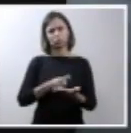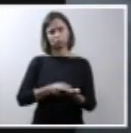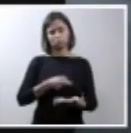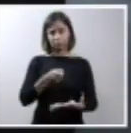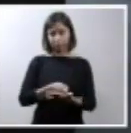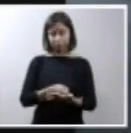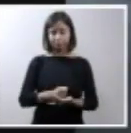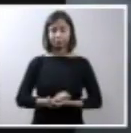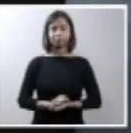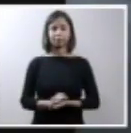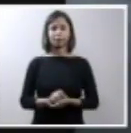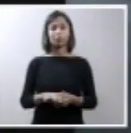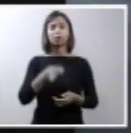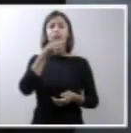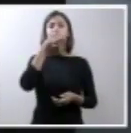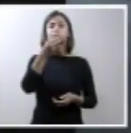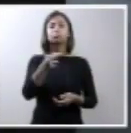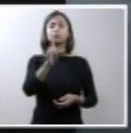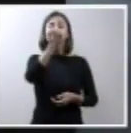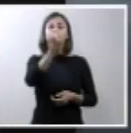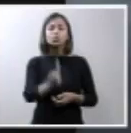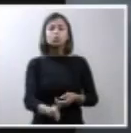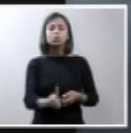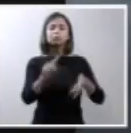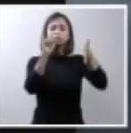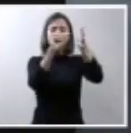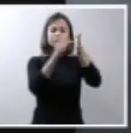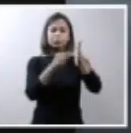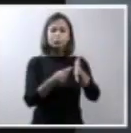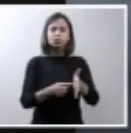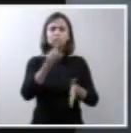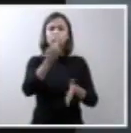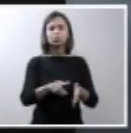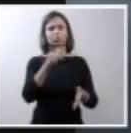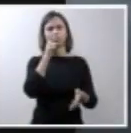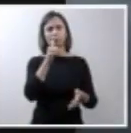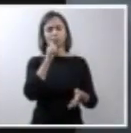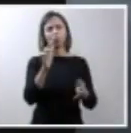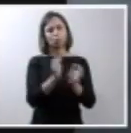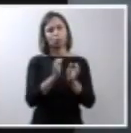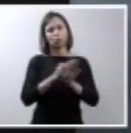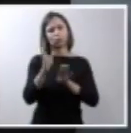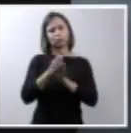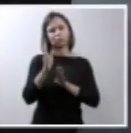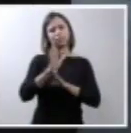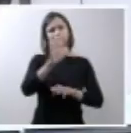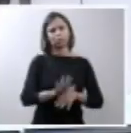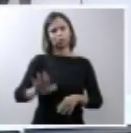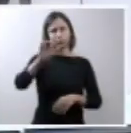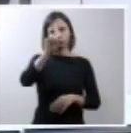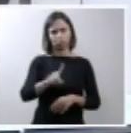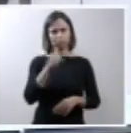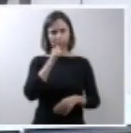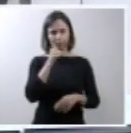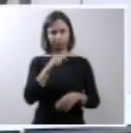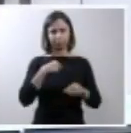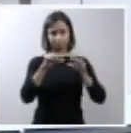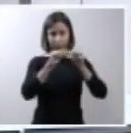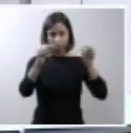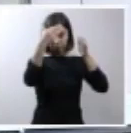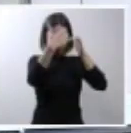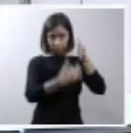deveres a propósito da dimensão de direitos da mulher Gostaria de ler a nota do Conselho Nacional dos direitos da